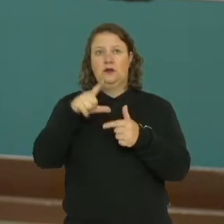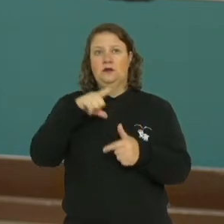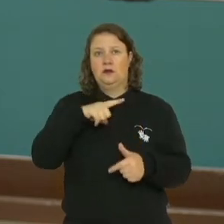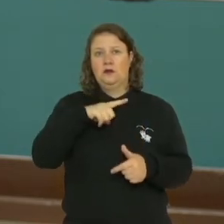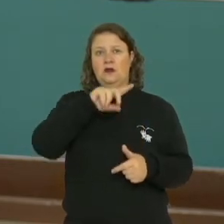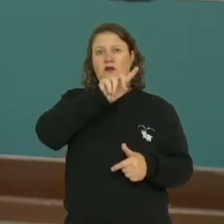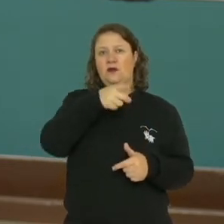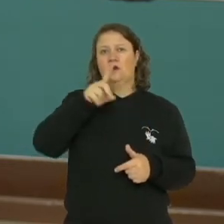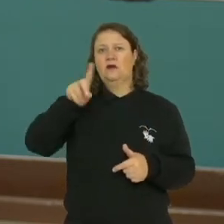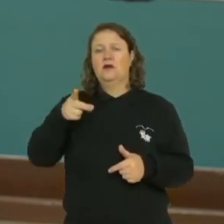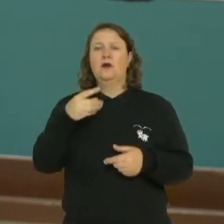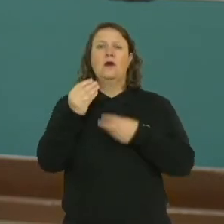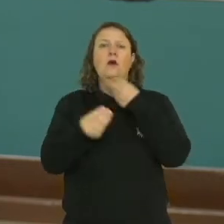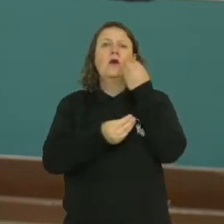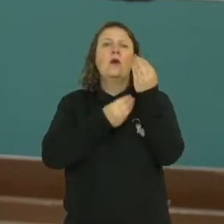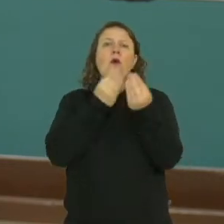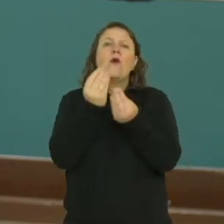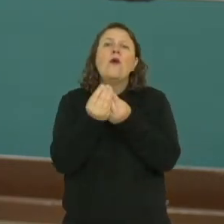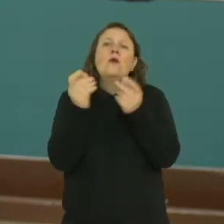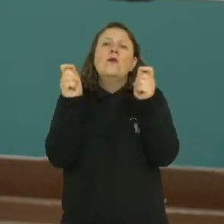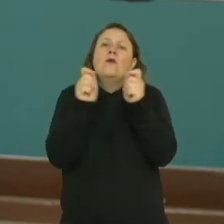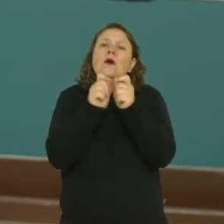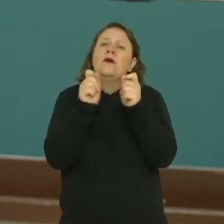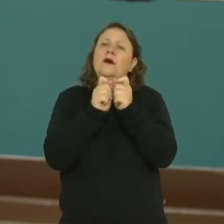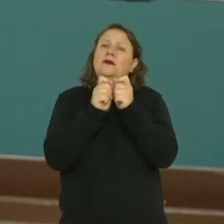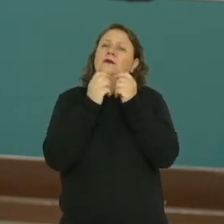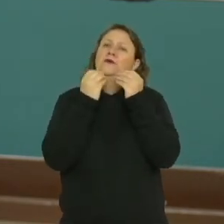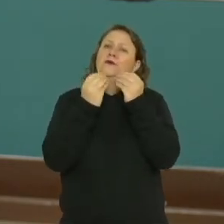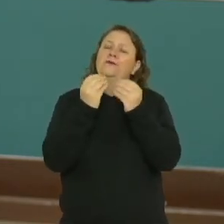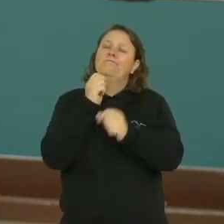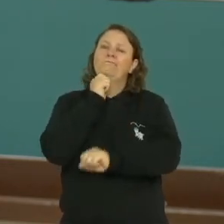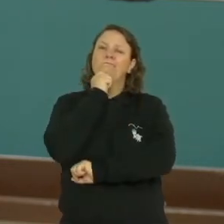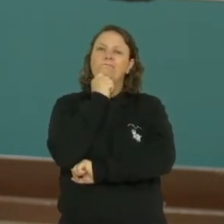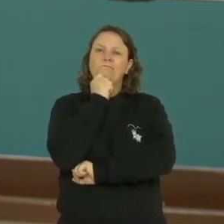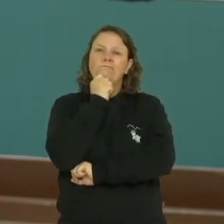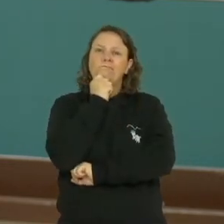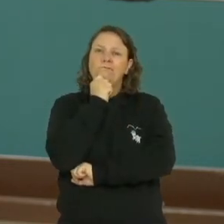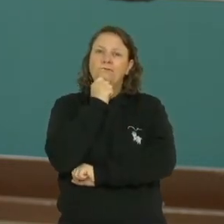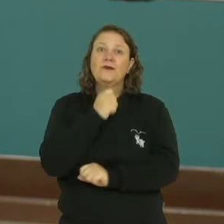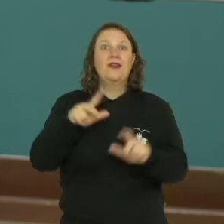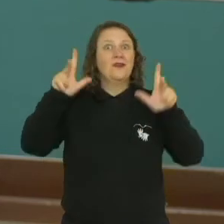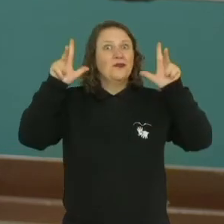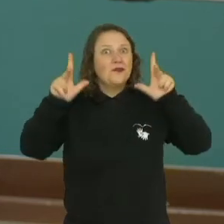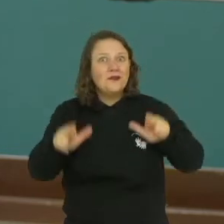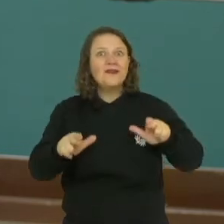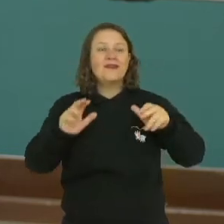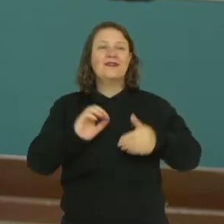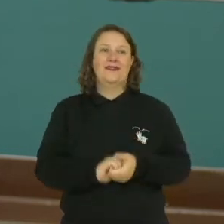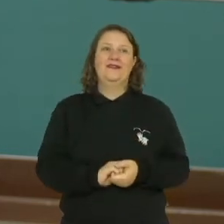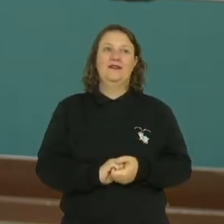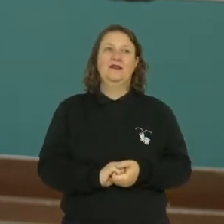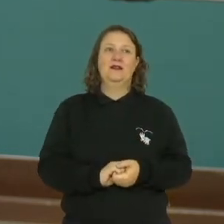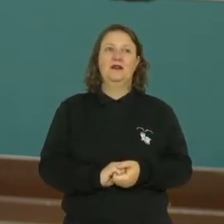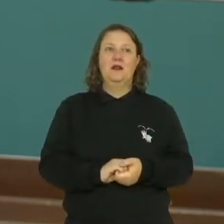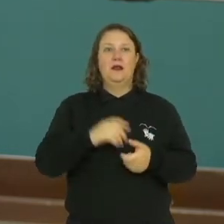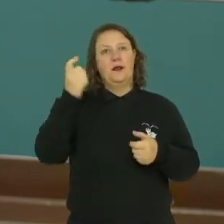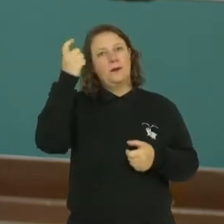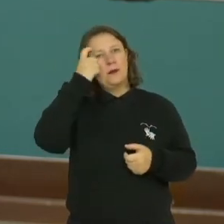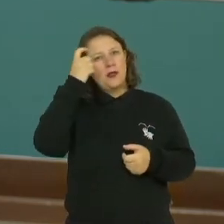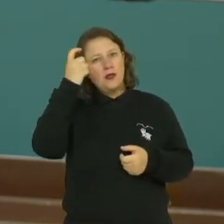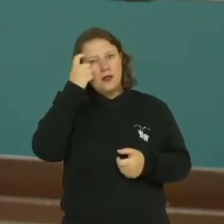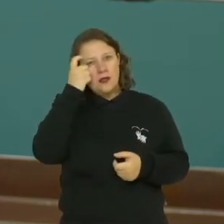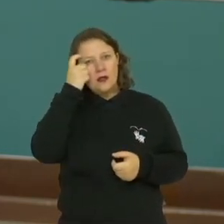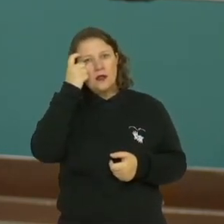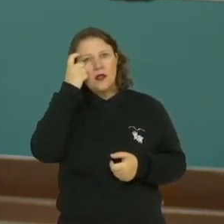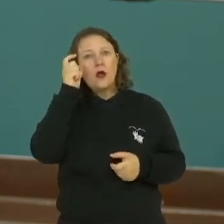vírgula. Como que a gente vai fazer essa conta, esse raciocínio? Da mesma maneira, né? Nós vamos ter que pensar em